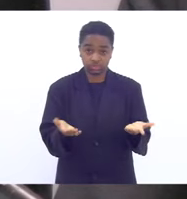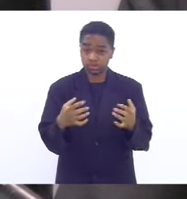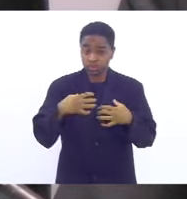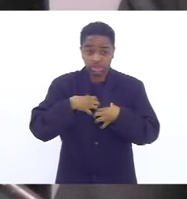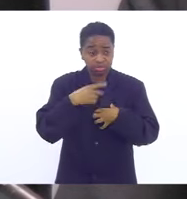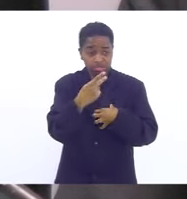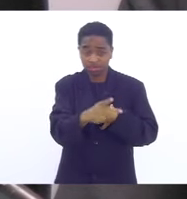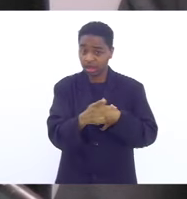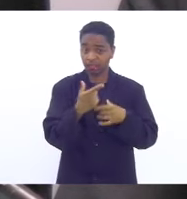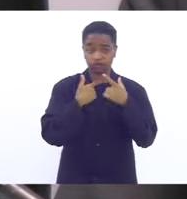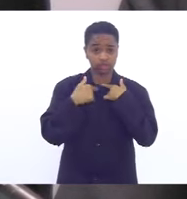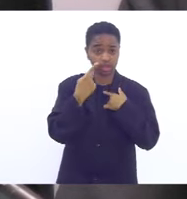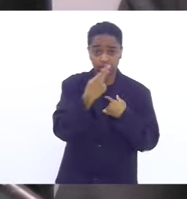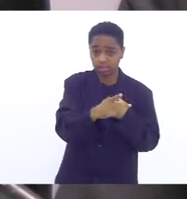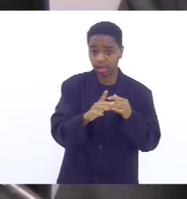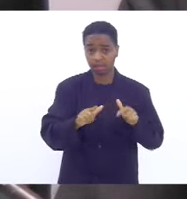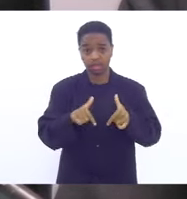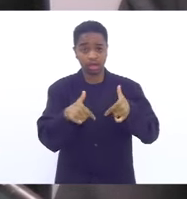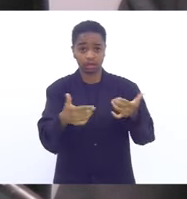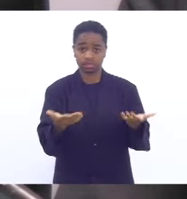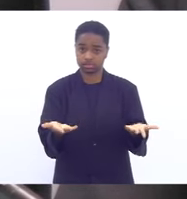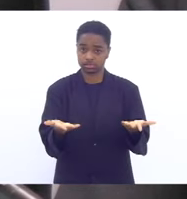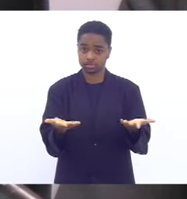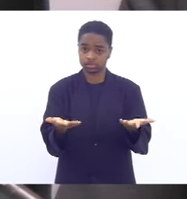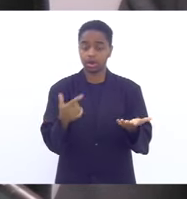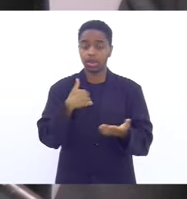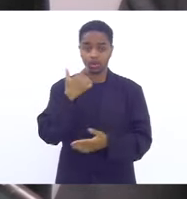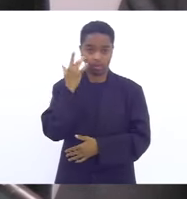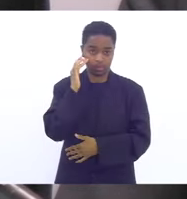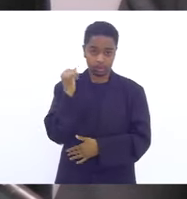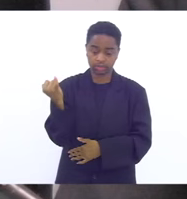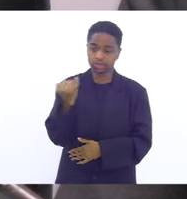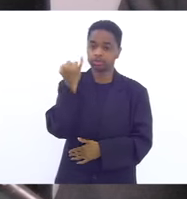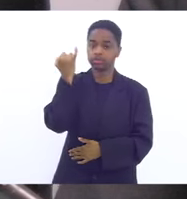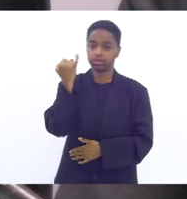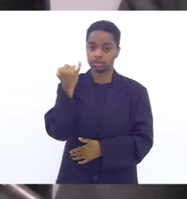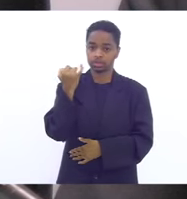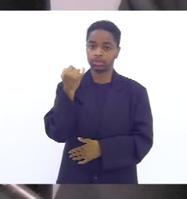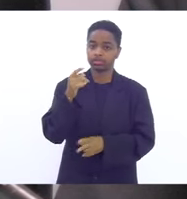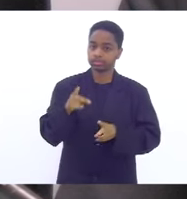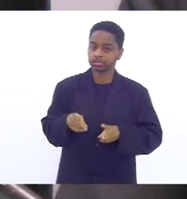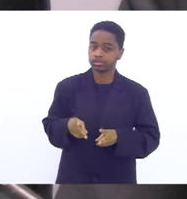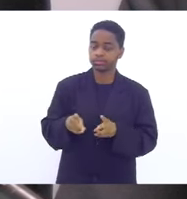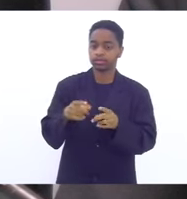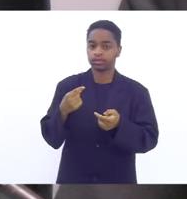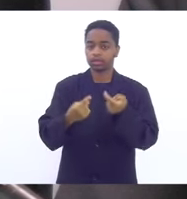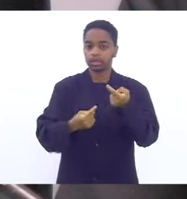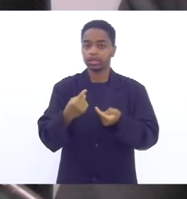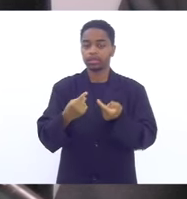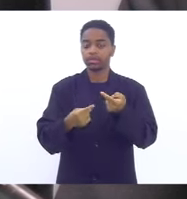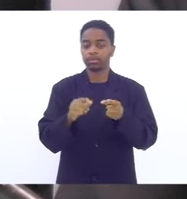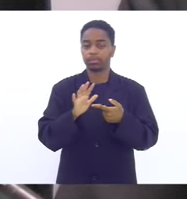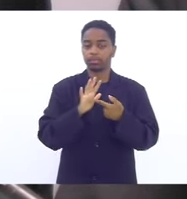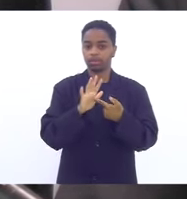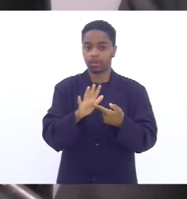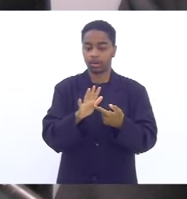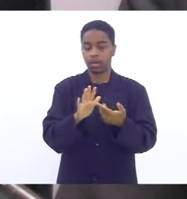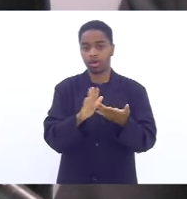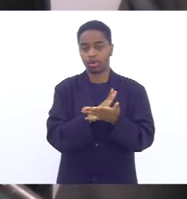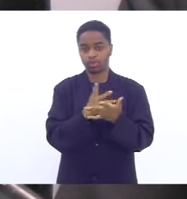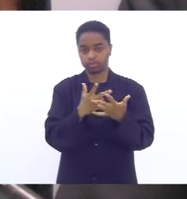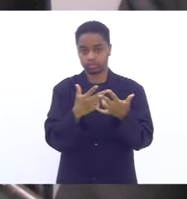e do jeito que quer. Então, acho importante, Rodrigo, para encaminhar e para a gente poder ter algumas questões, é